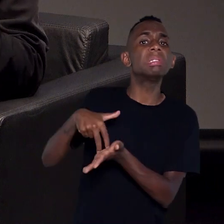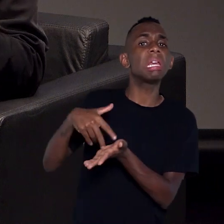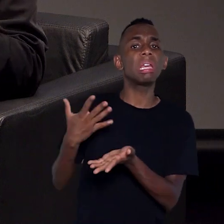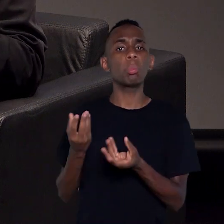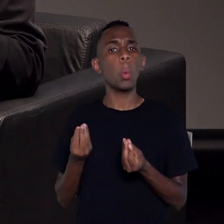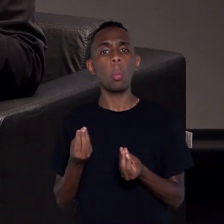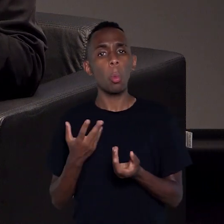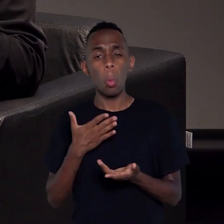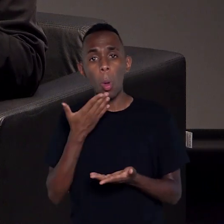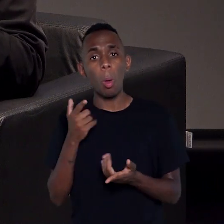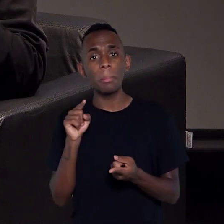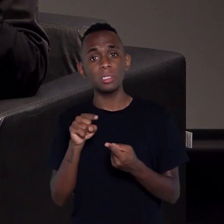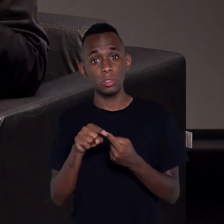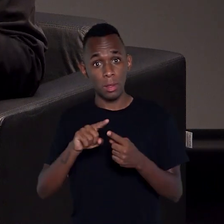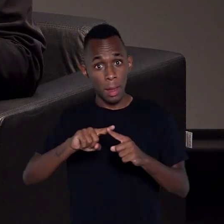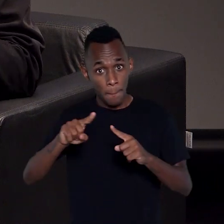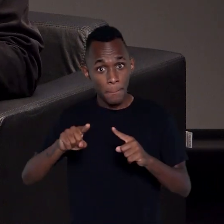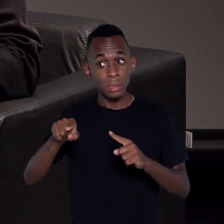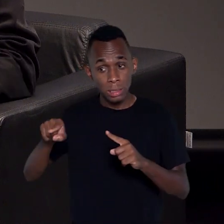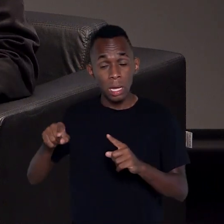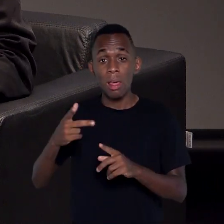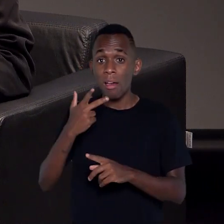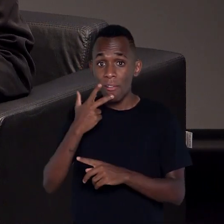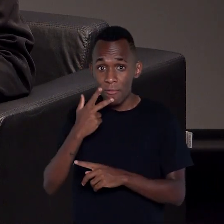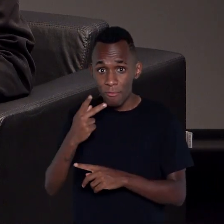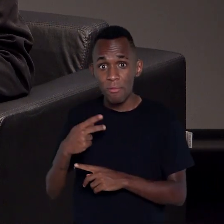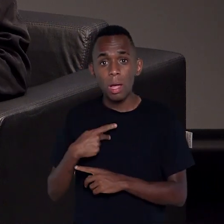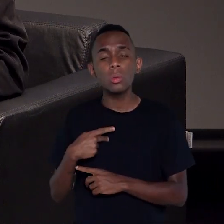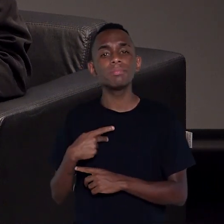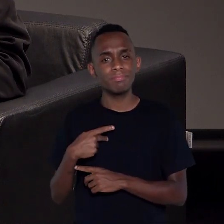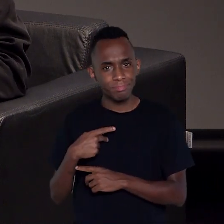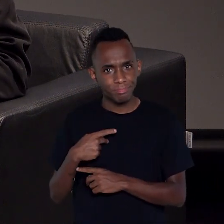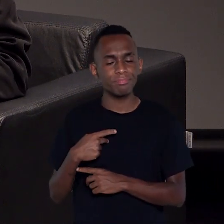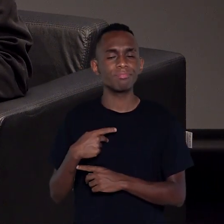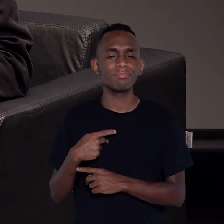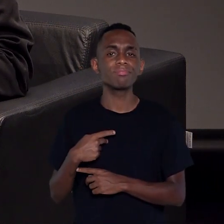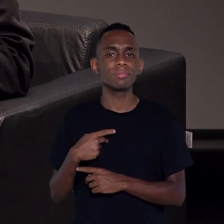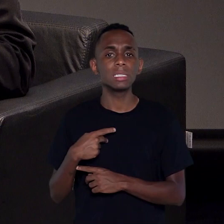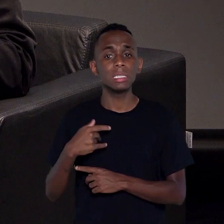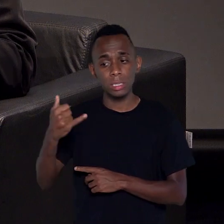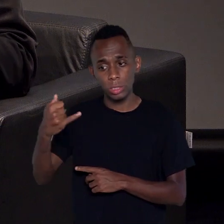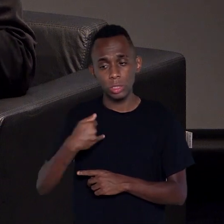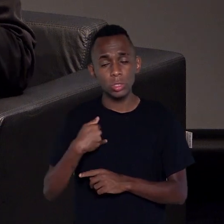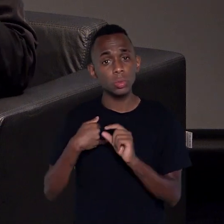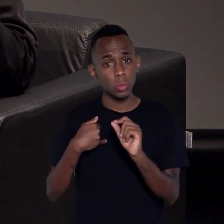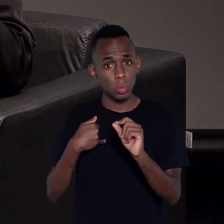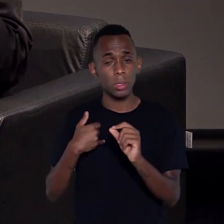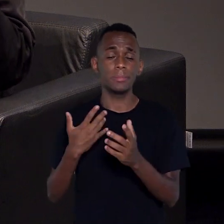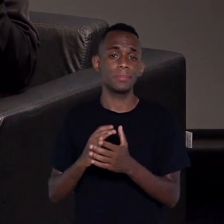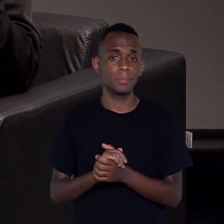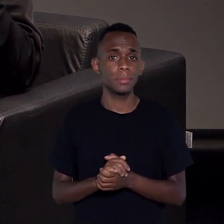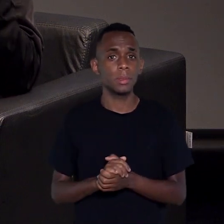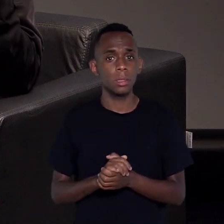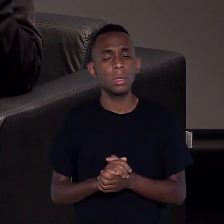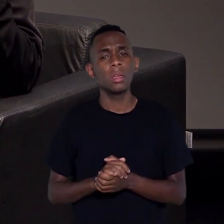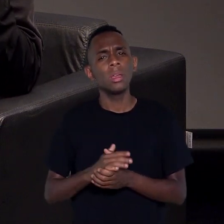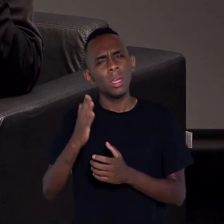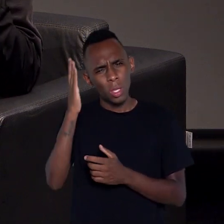falam. Mas ela falou com propriedade da história e disse assim: eu sei que a